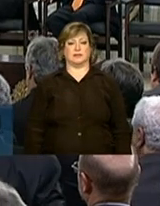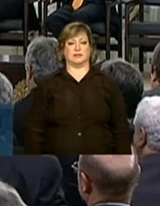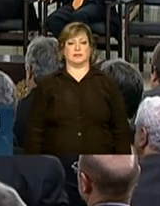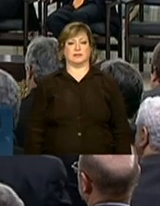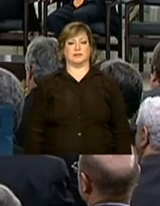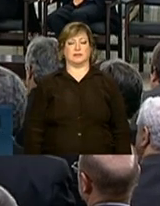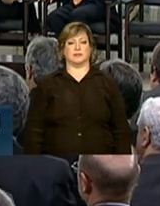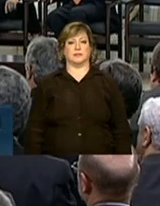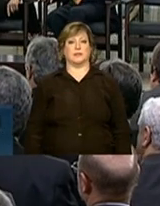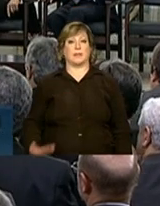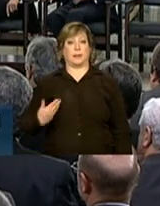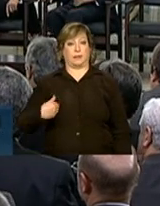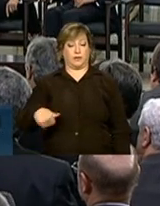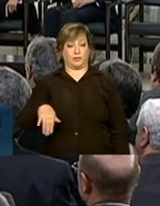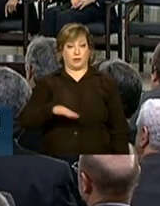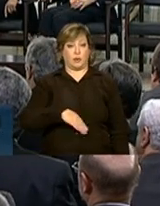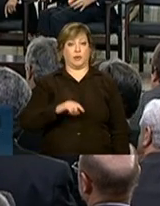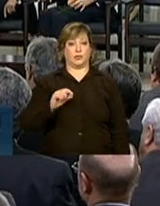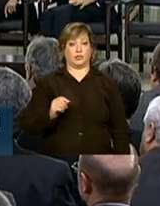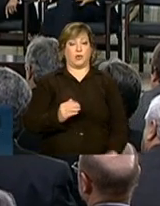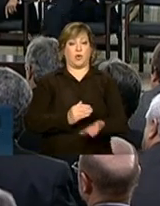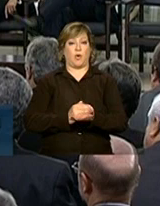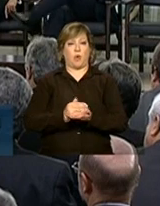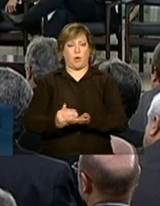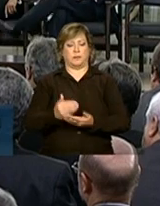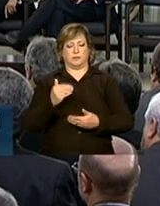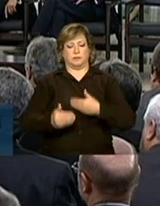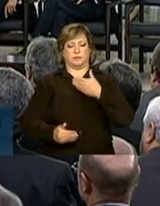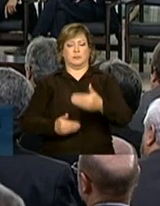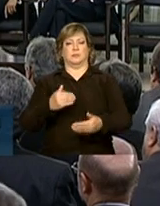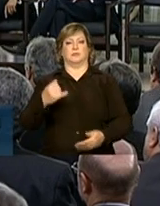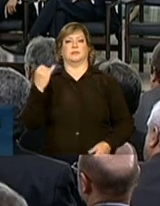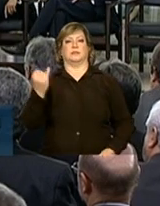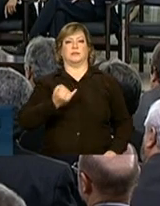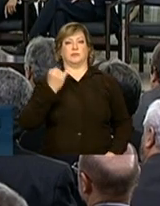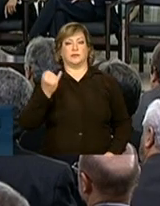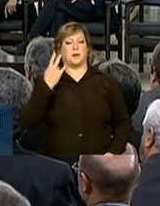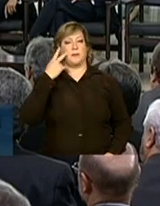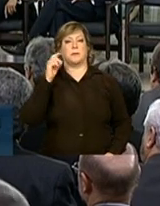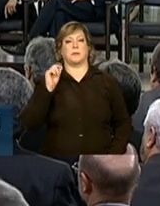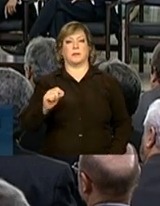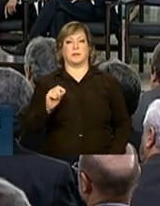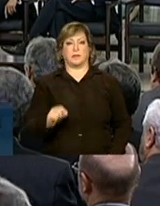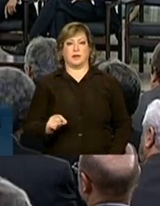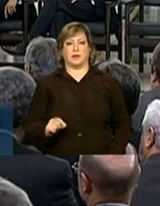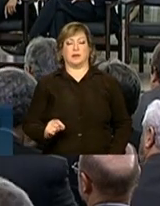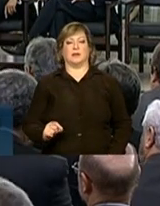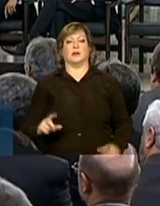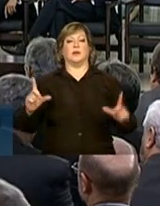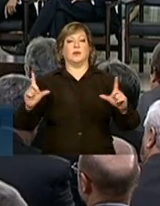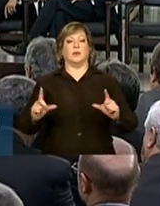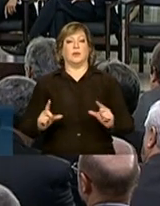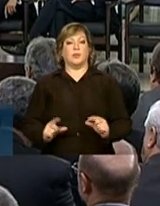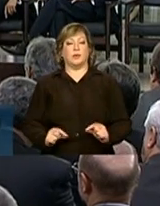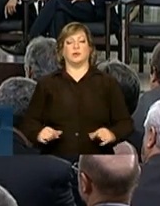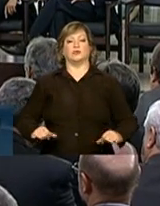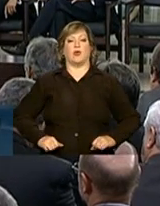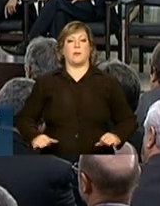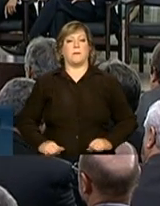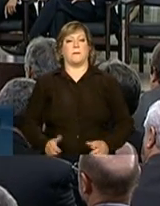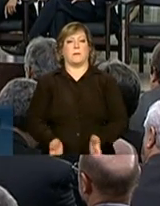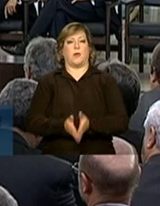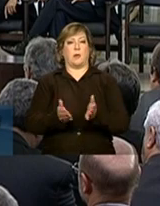nós demos passos significativos para reduzir a pobreza